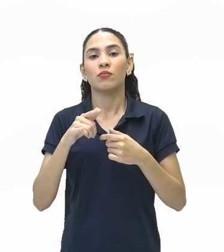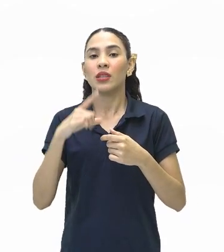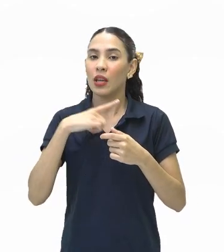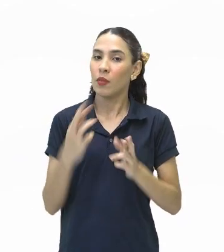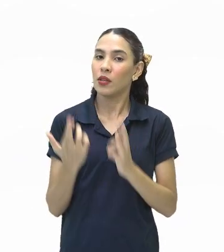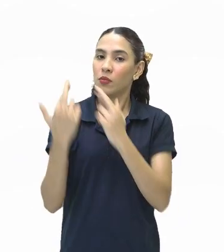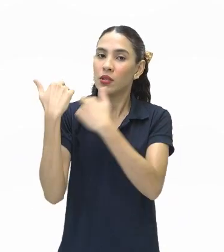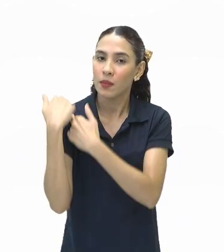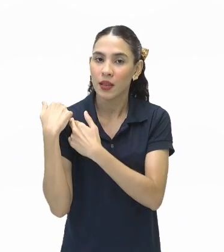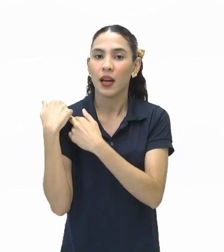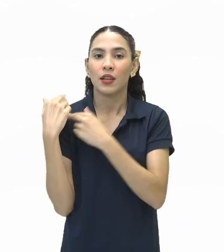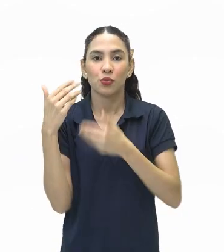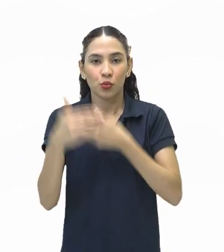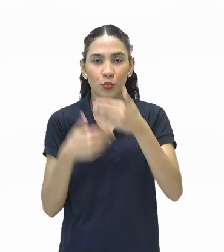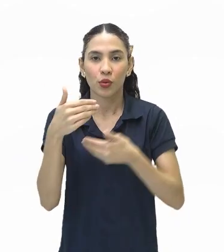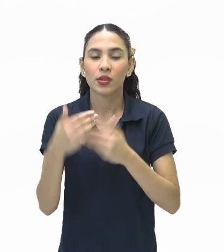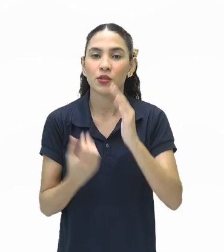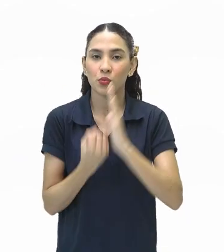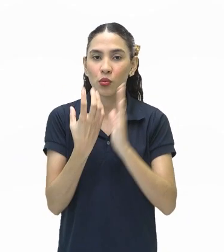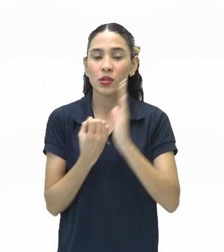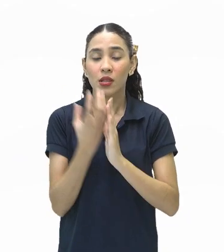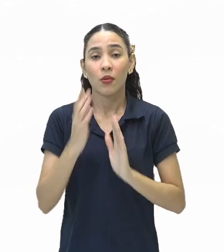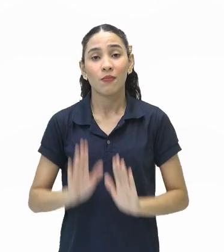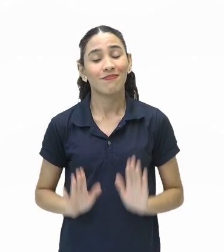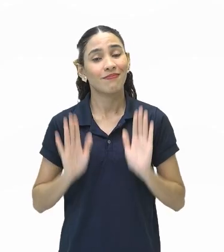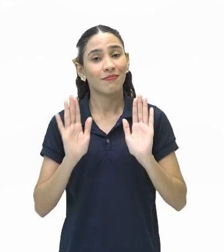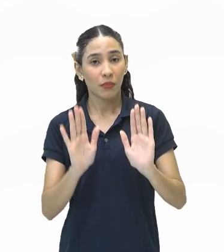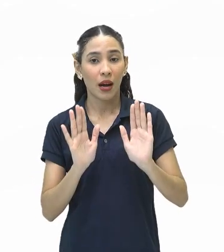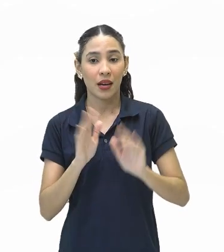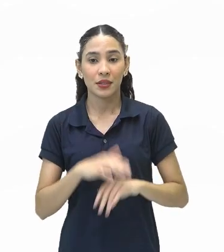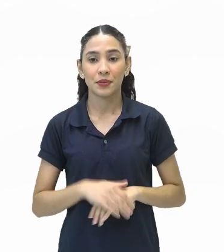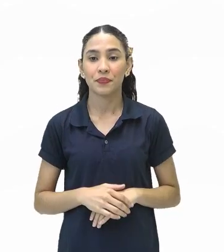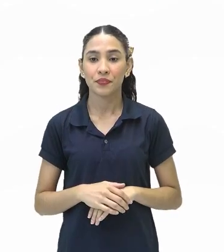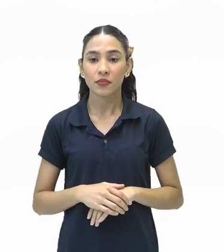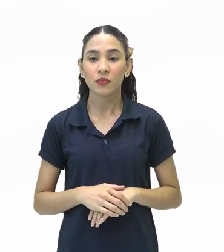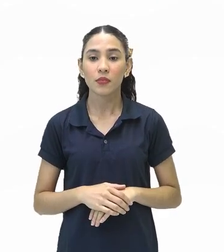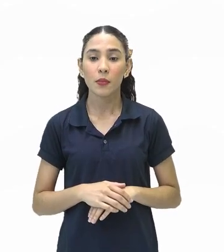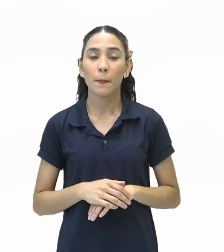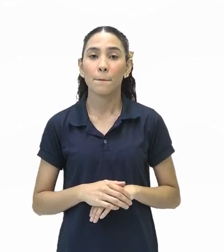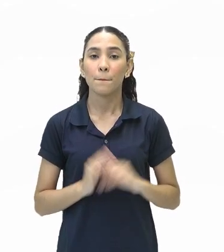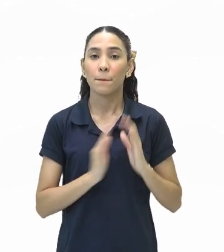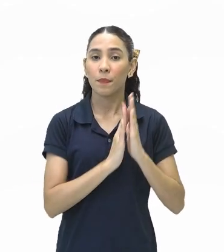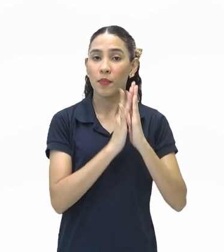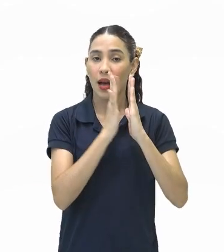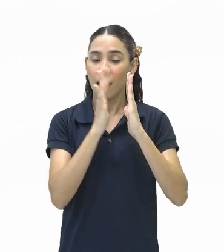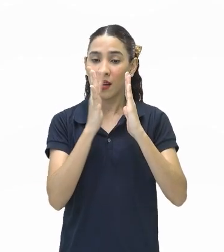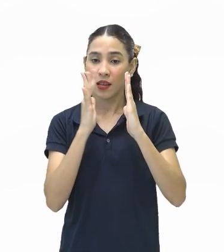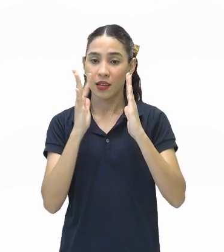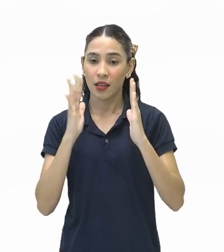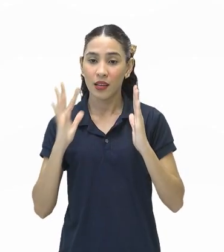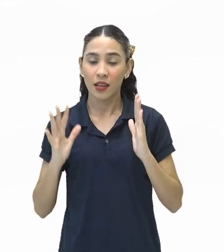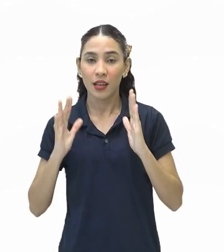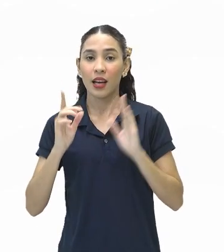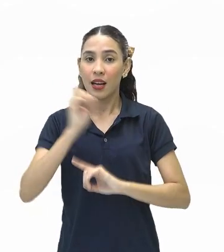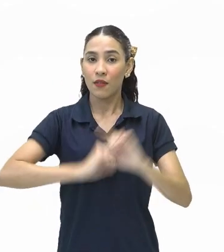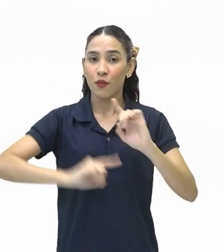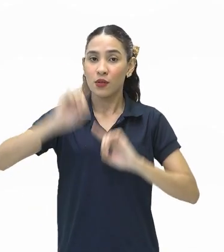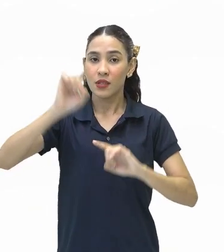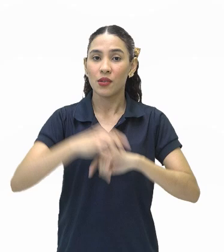processo produtivo como um todo. No entanto, ao passar por uma progressiva